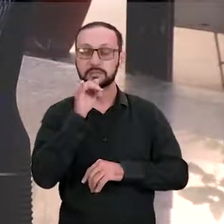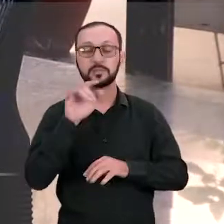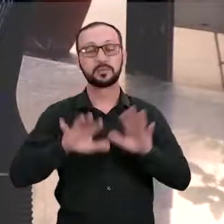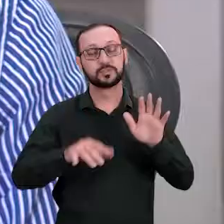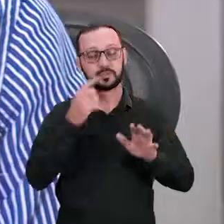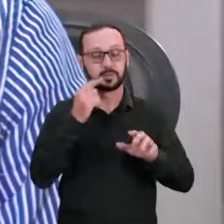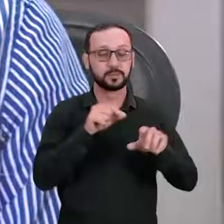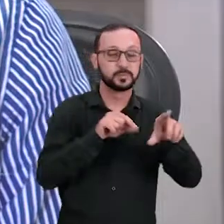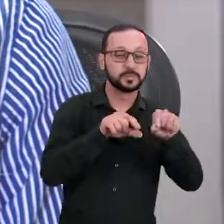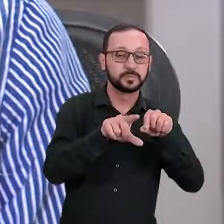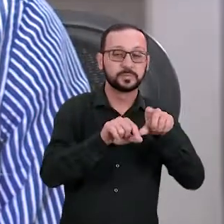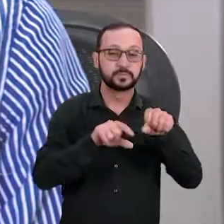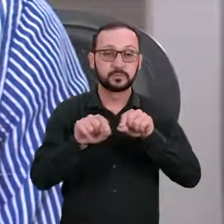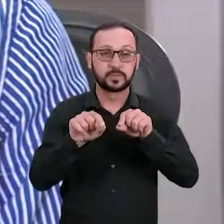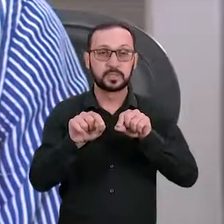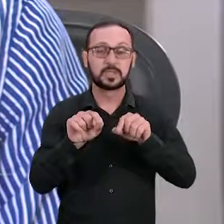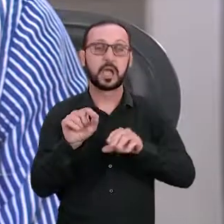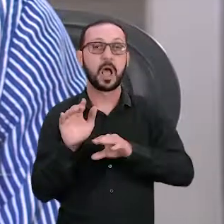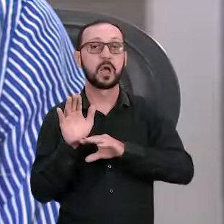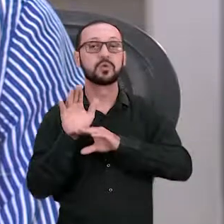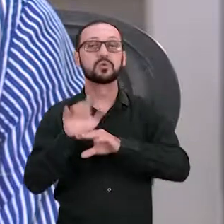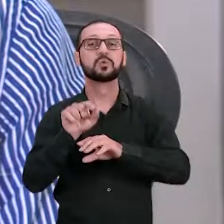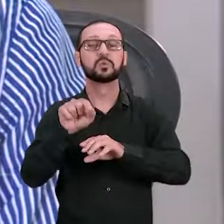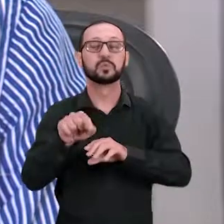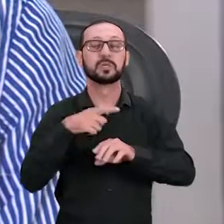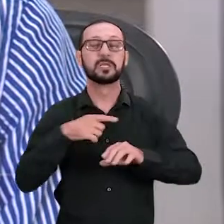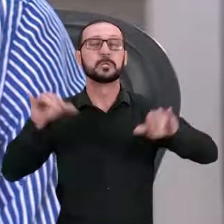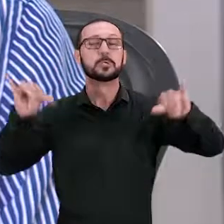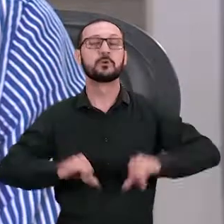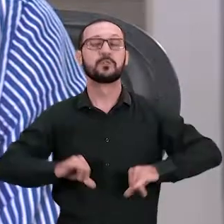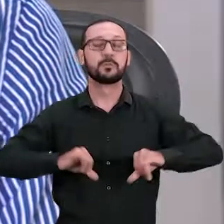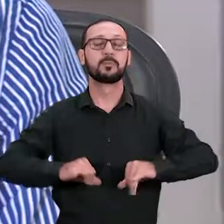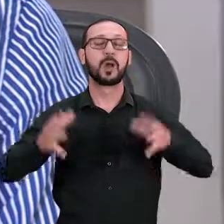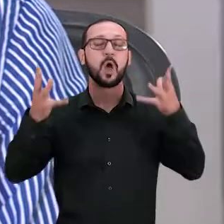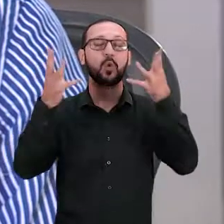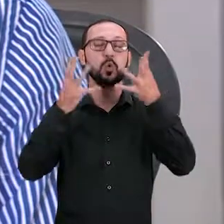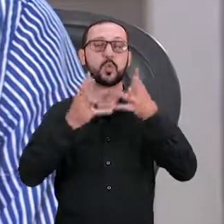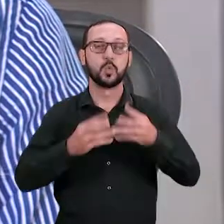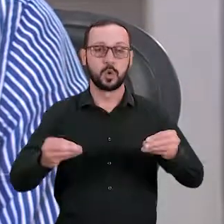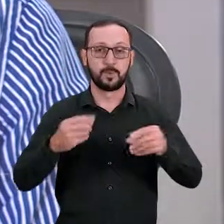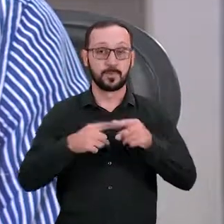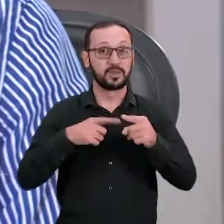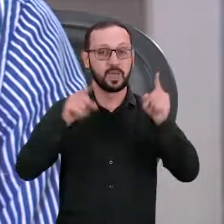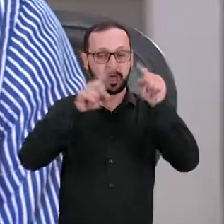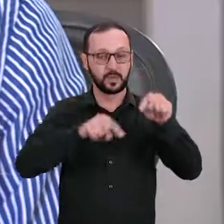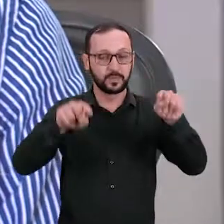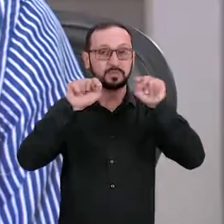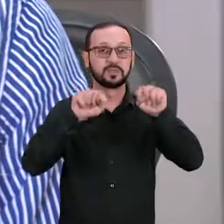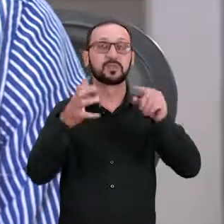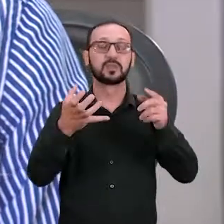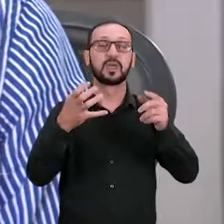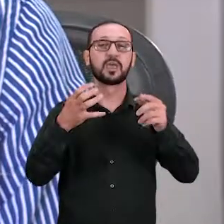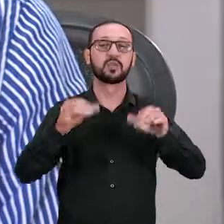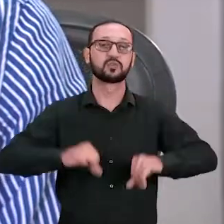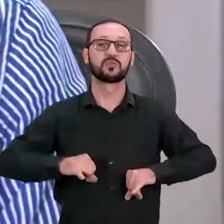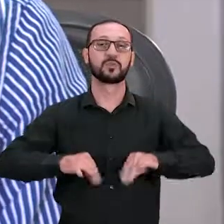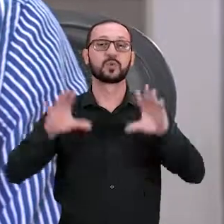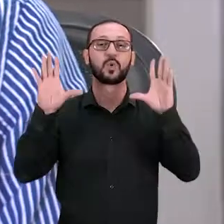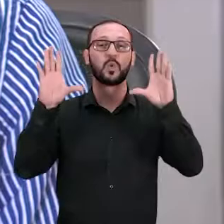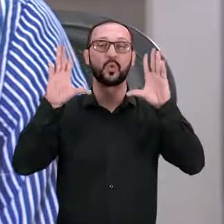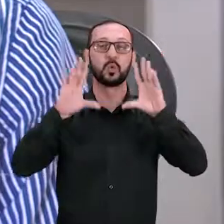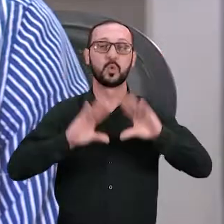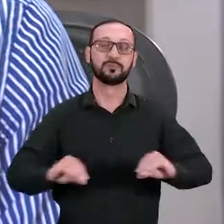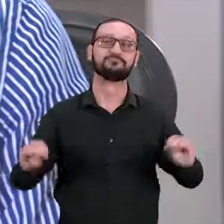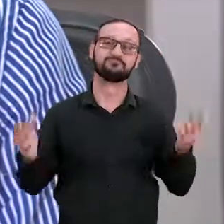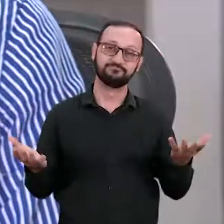paciente e que nos auxiliam muito no alívio do sofrimento, que a homeopatia busca isso, aliviar o